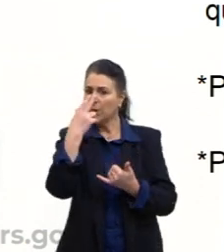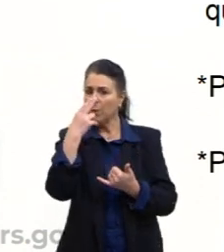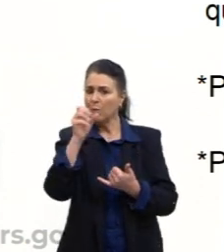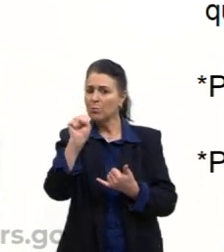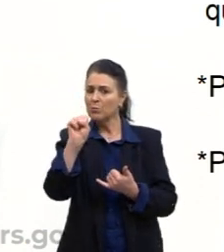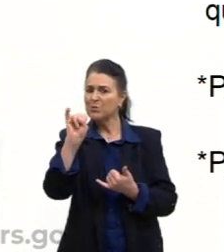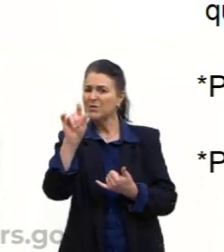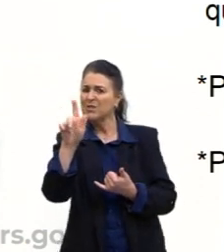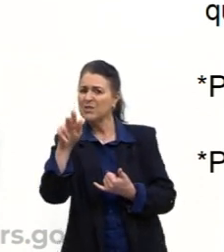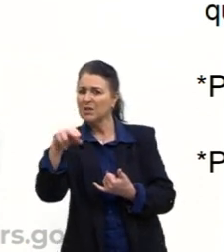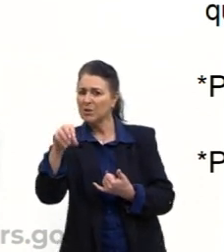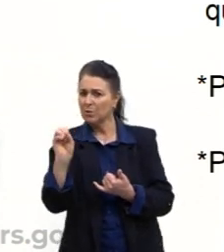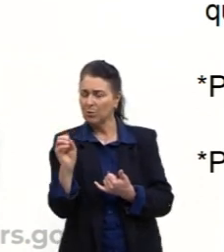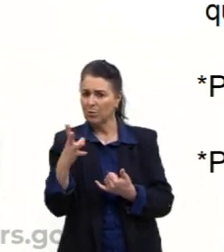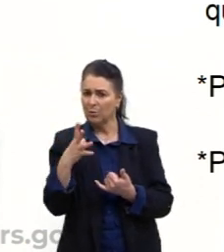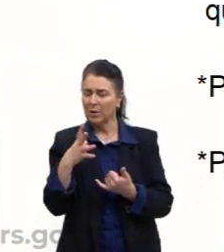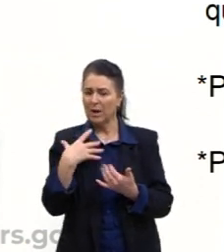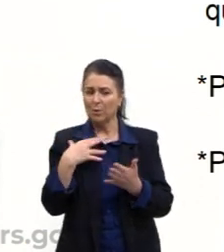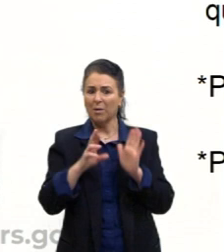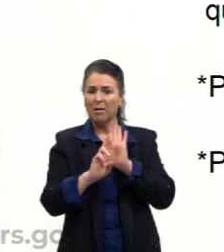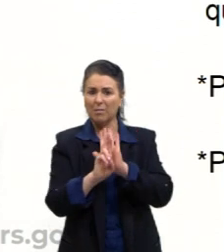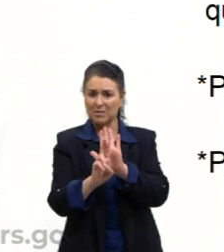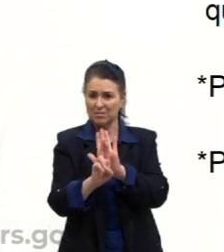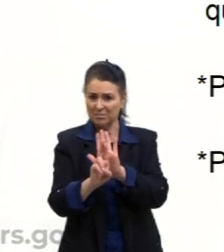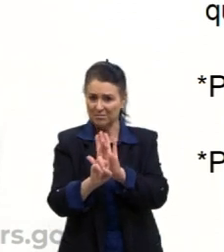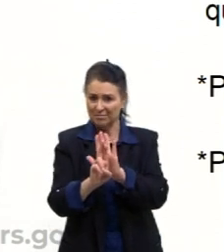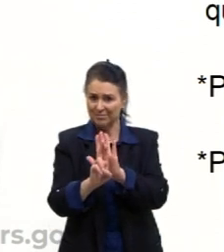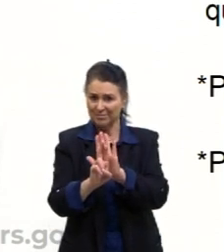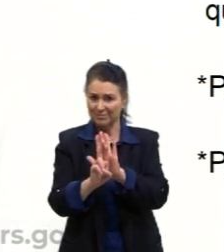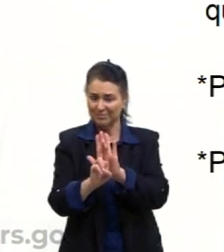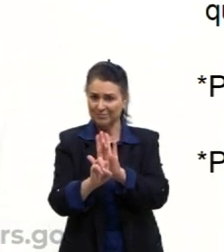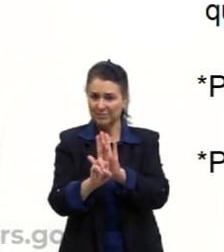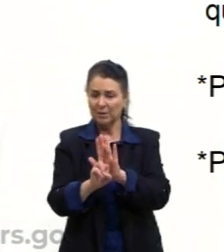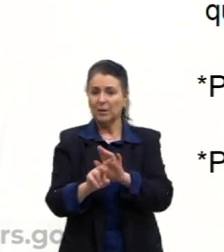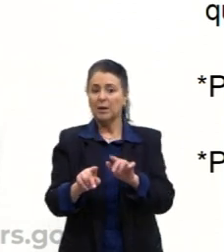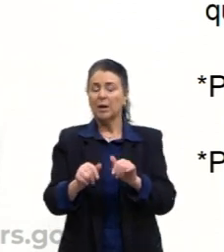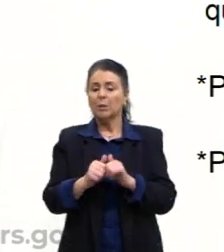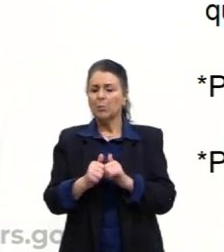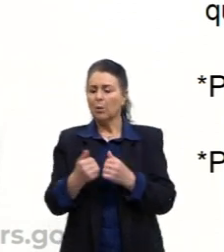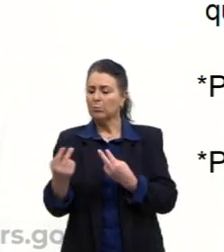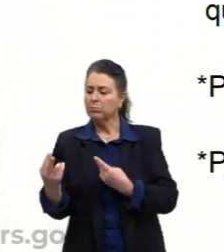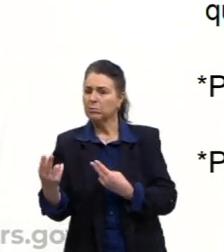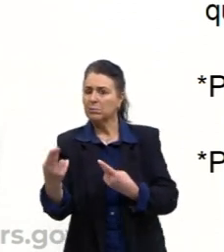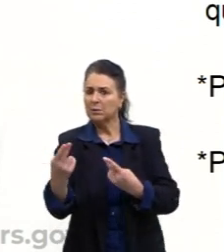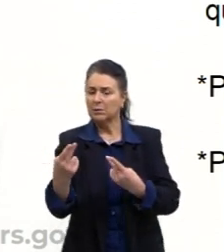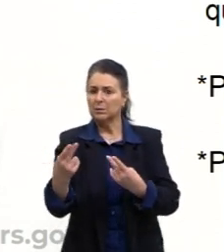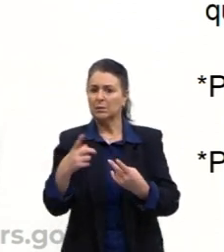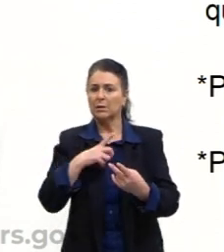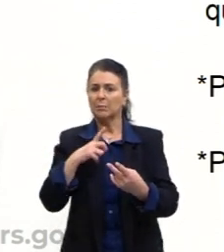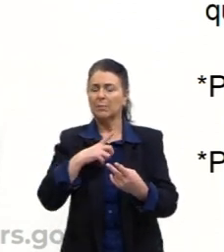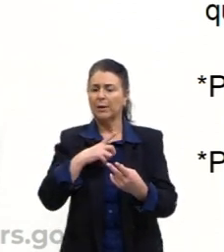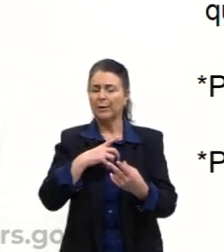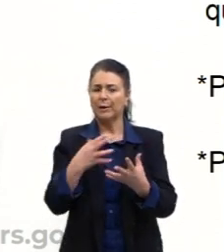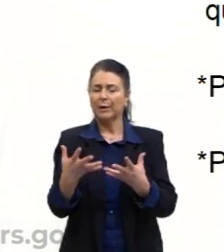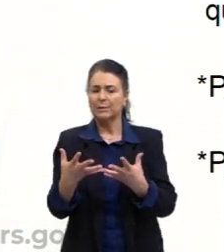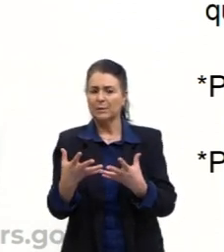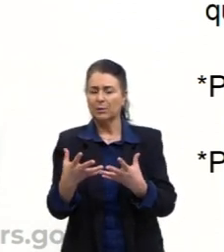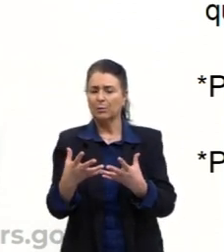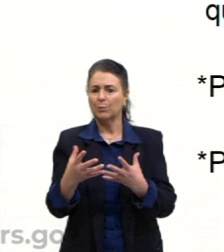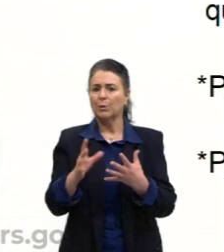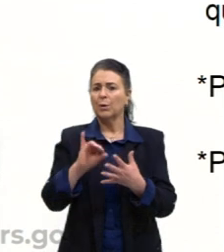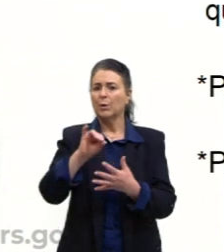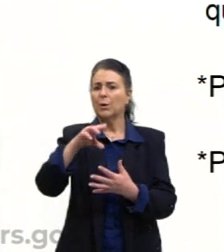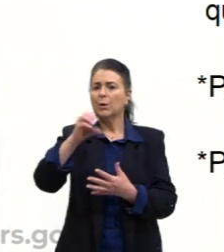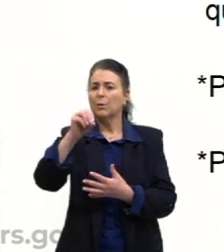estivesse nos reportando aquele objeto né por semelhança as formas também do signo né por semelhança ao ícone